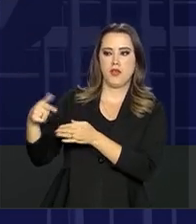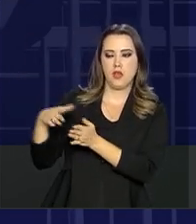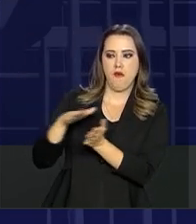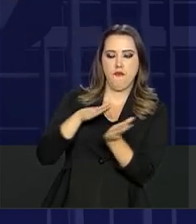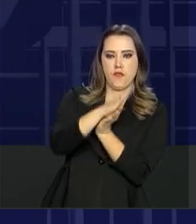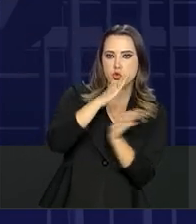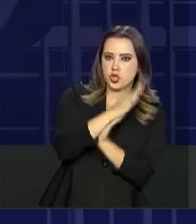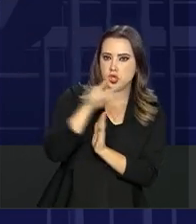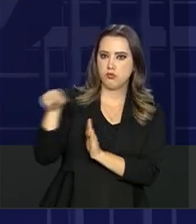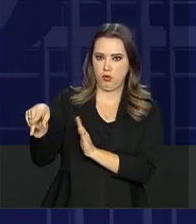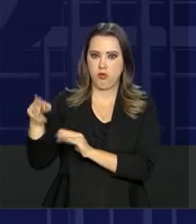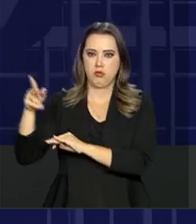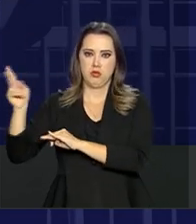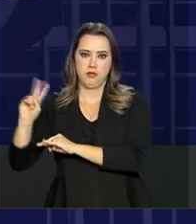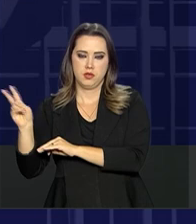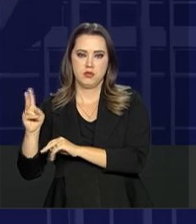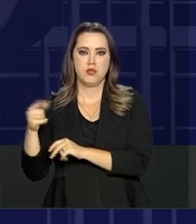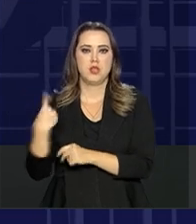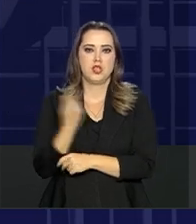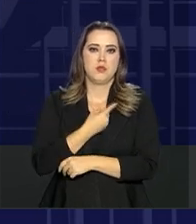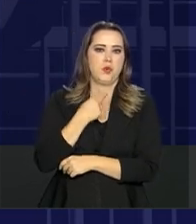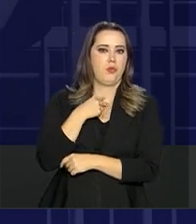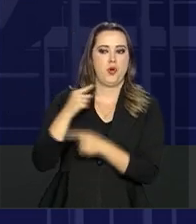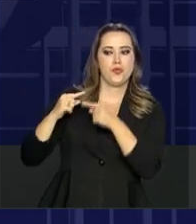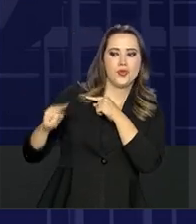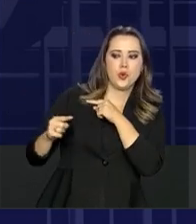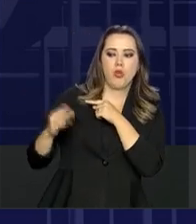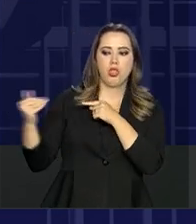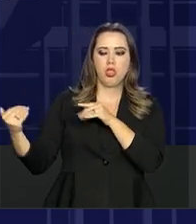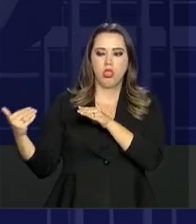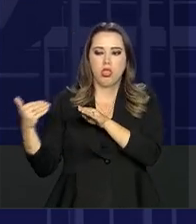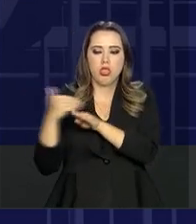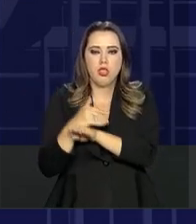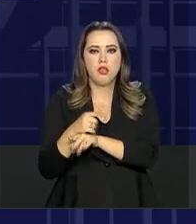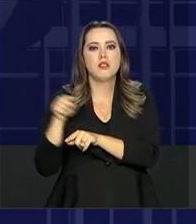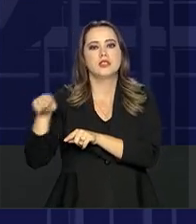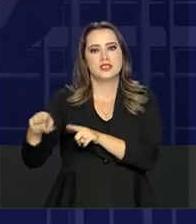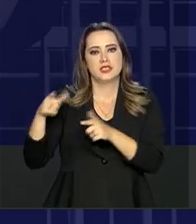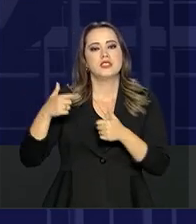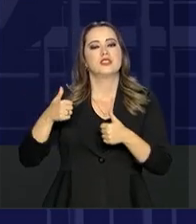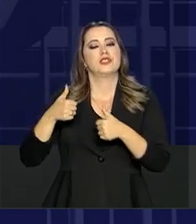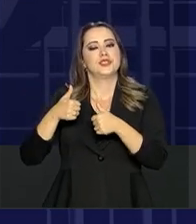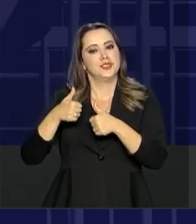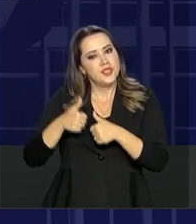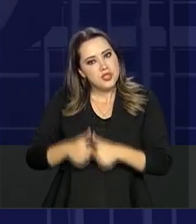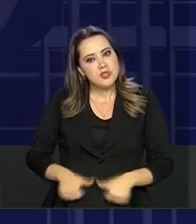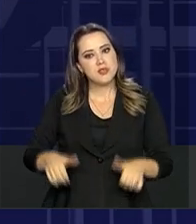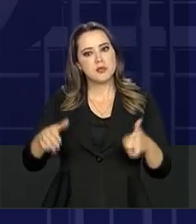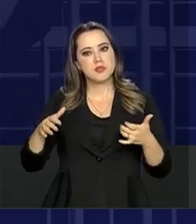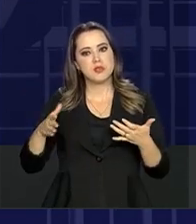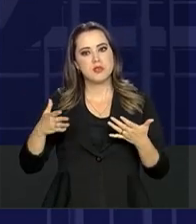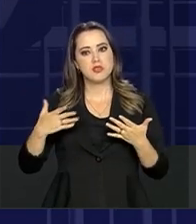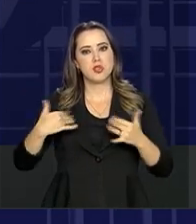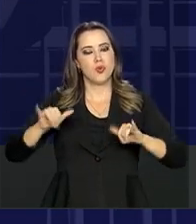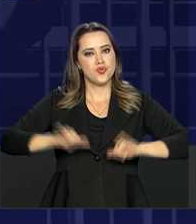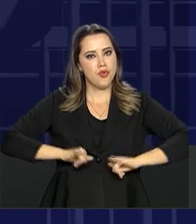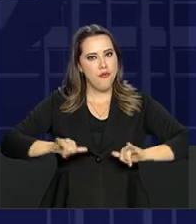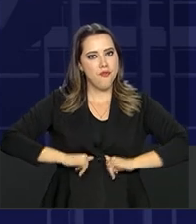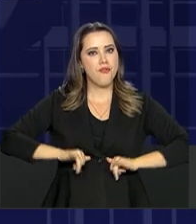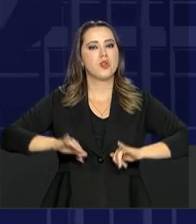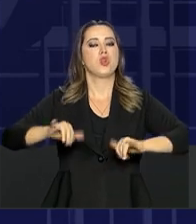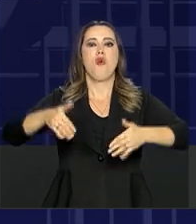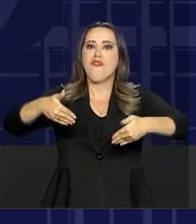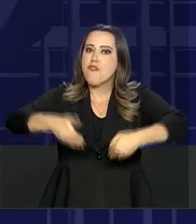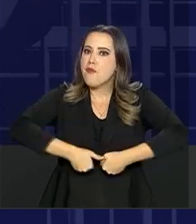refugiados. E também não podemos ignorar que eles estão literalmente tendo um problema de nutrição, de